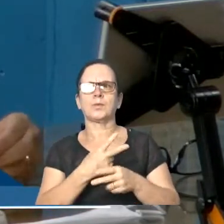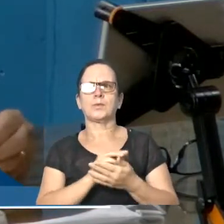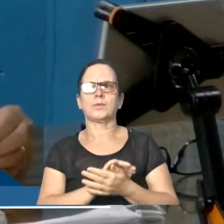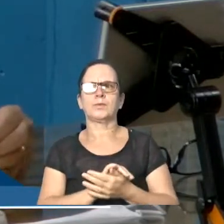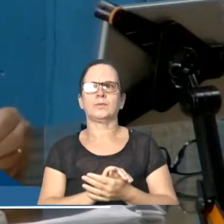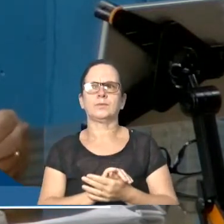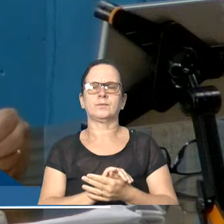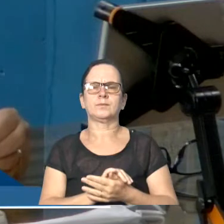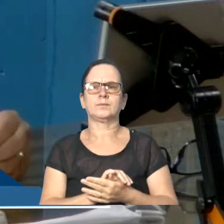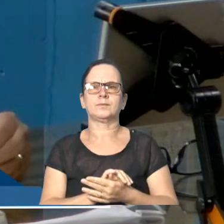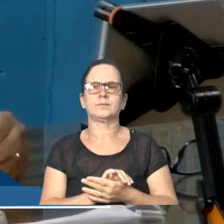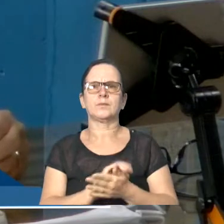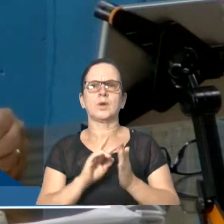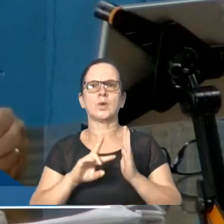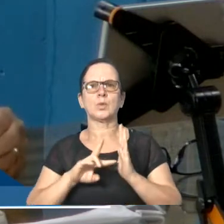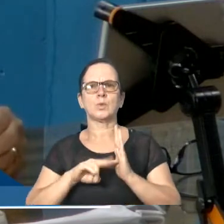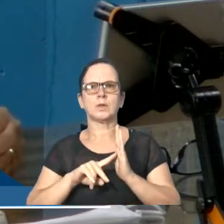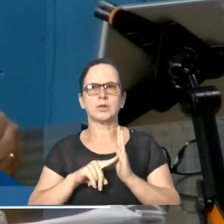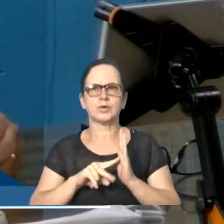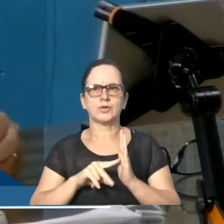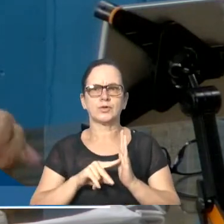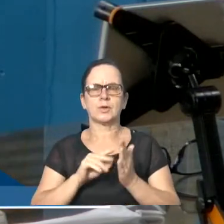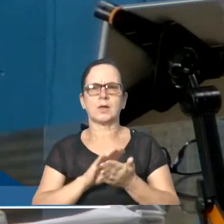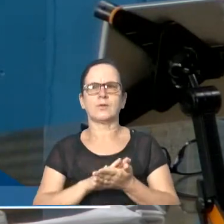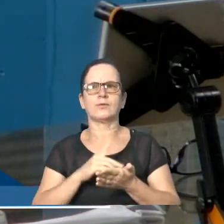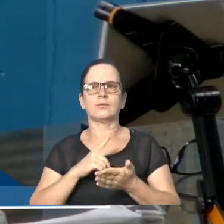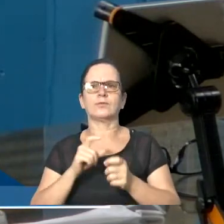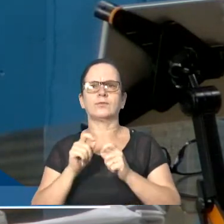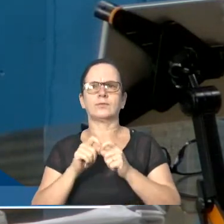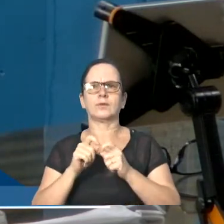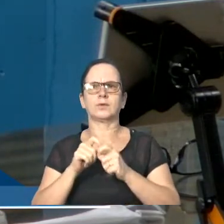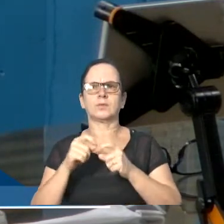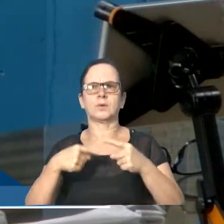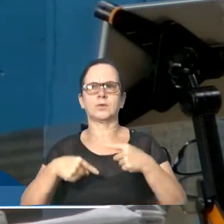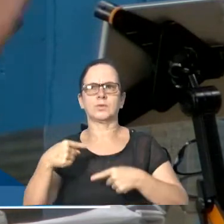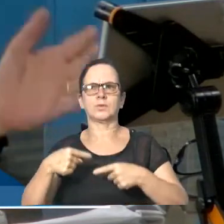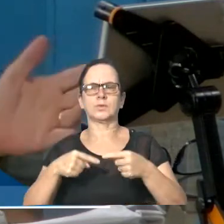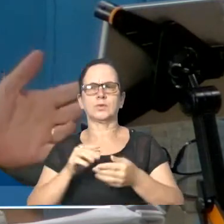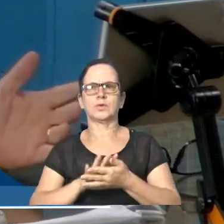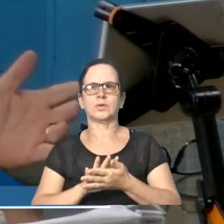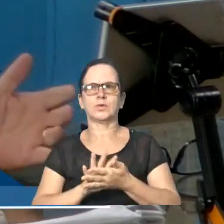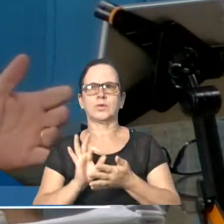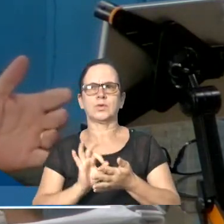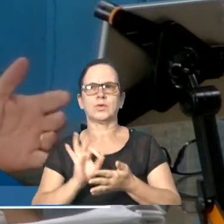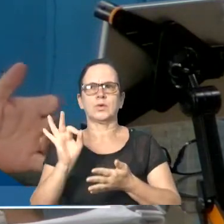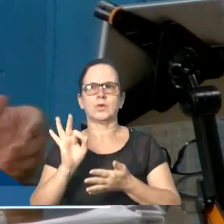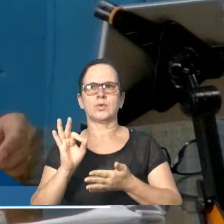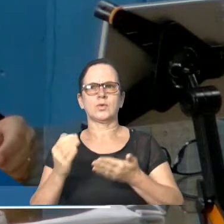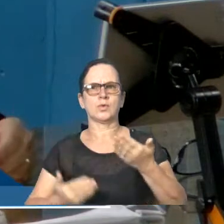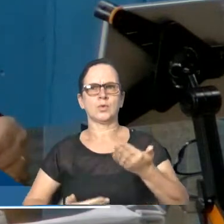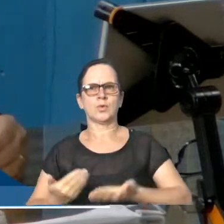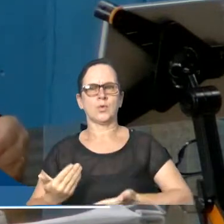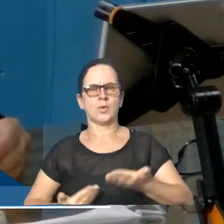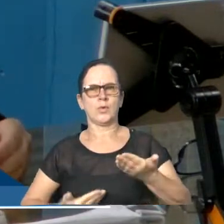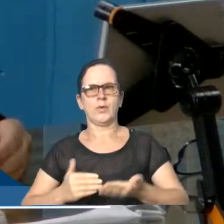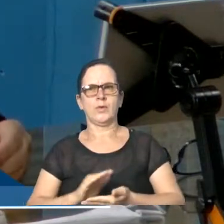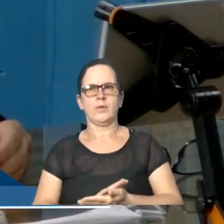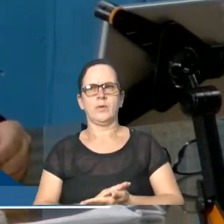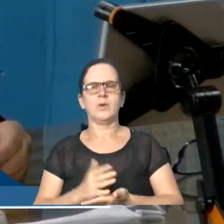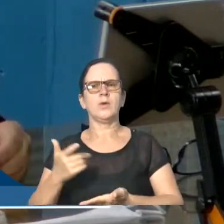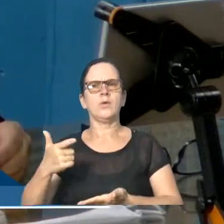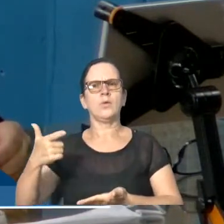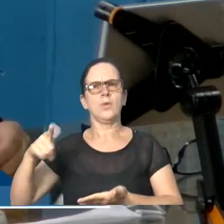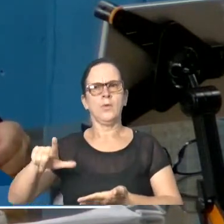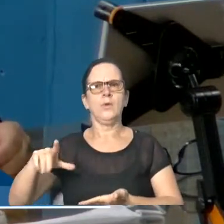Buquerque, para que a gente faça uma discussão em relação ao reajuste do servidor, que diversos municípios